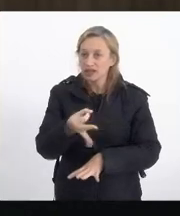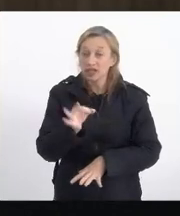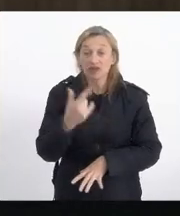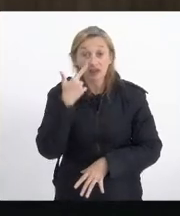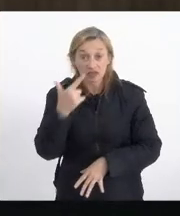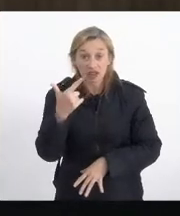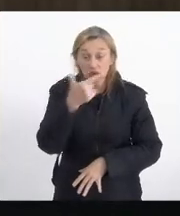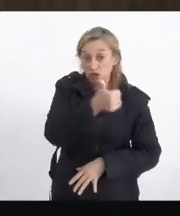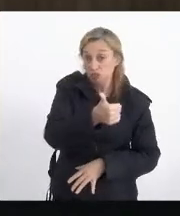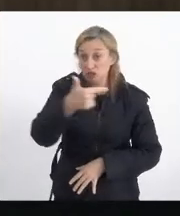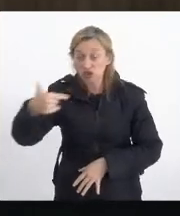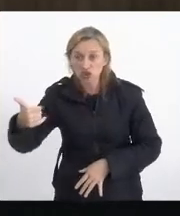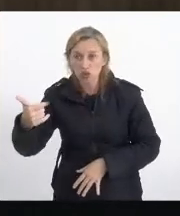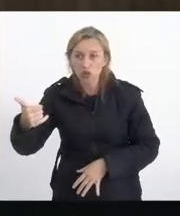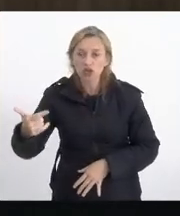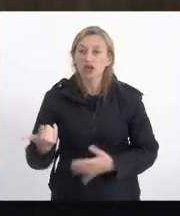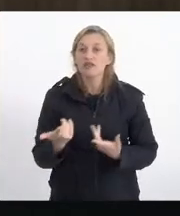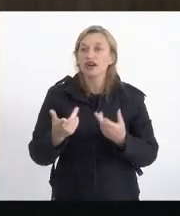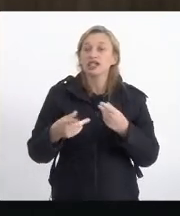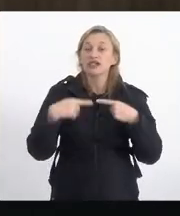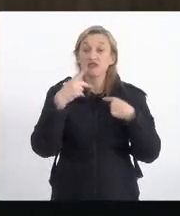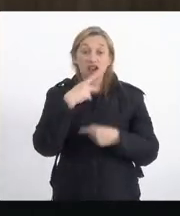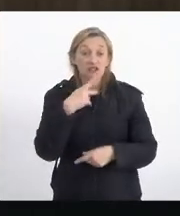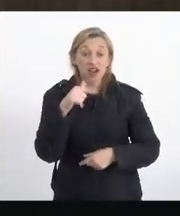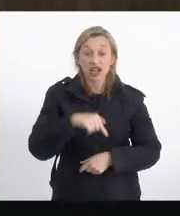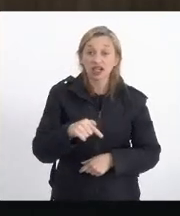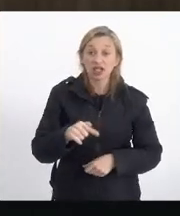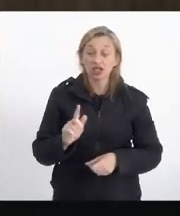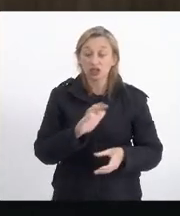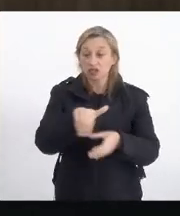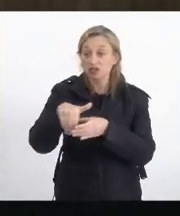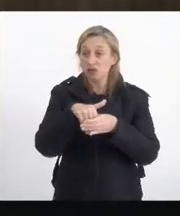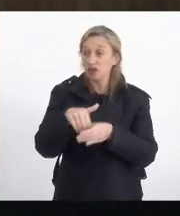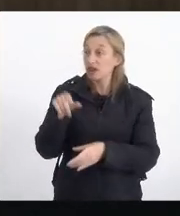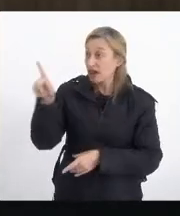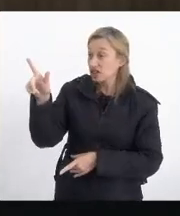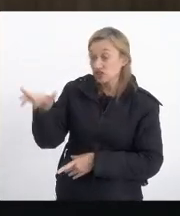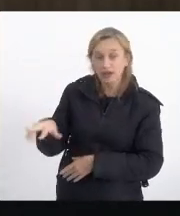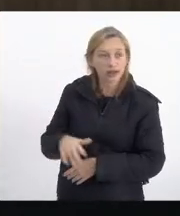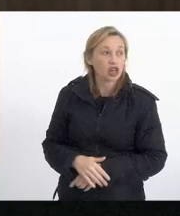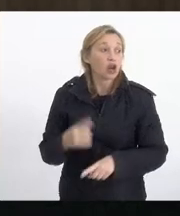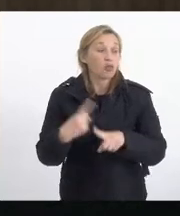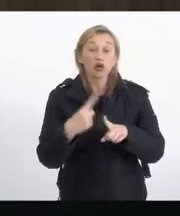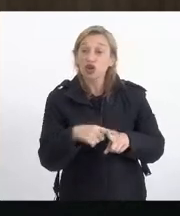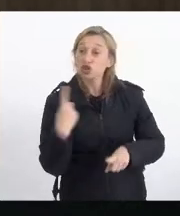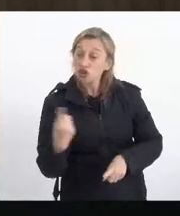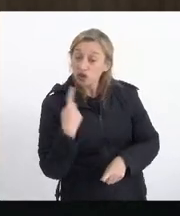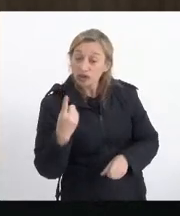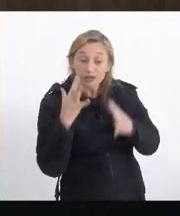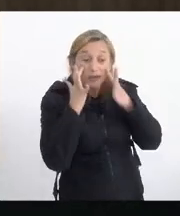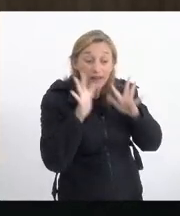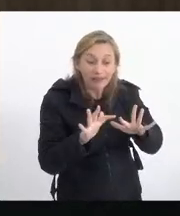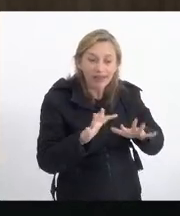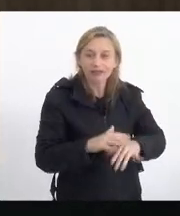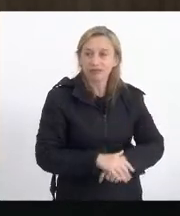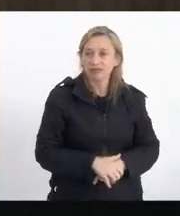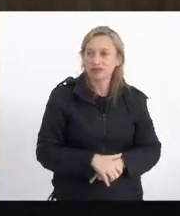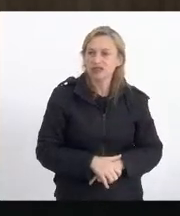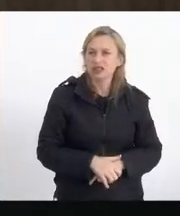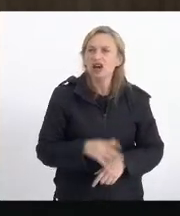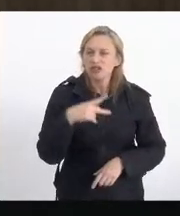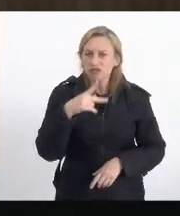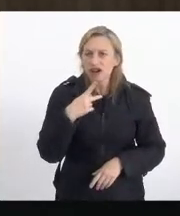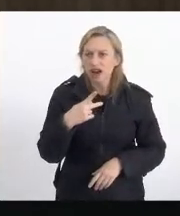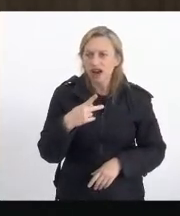2022. Não adianta fazer um discurso aqui e na hora de votar fazer diferente, porque nós estaremos atentos. Falo isso de